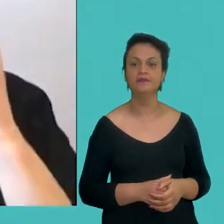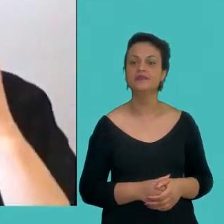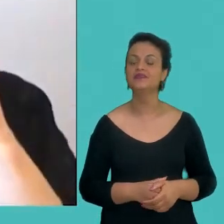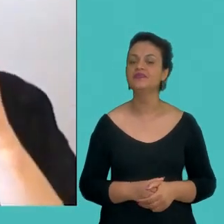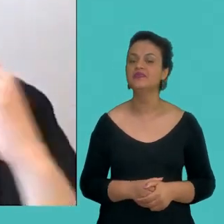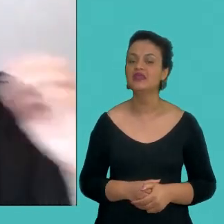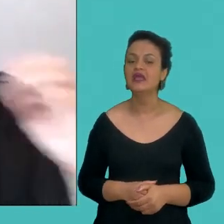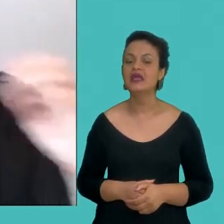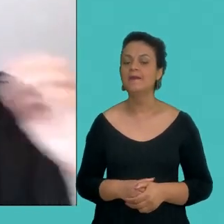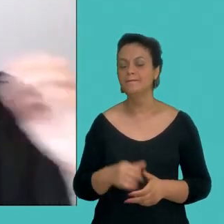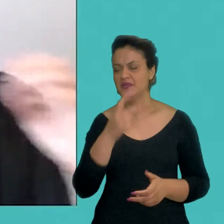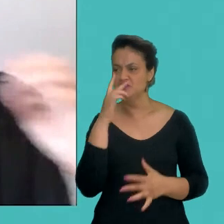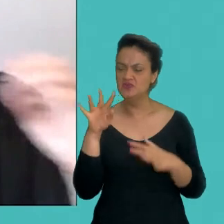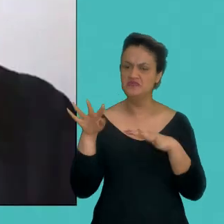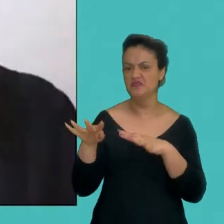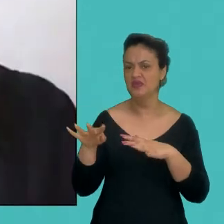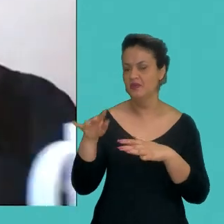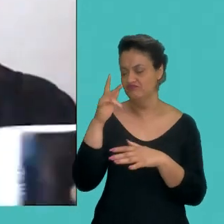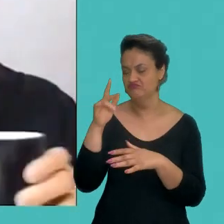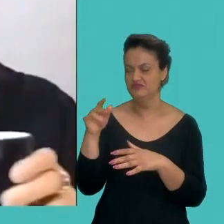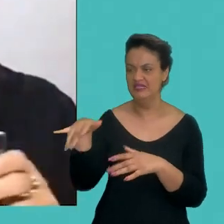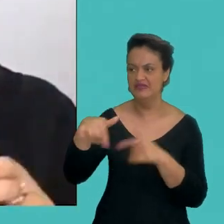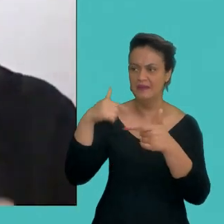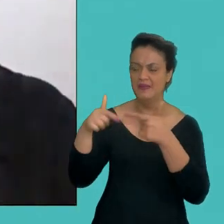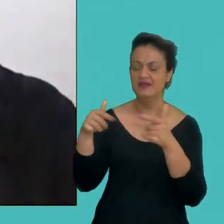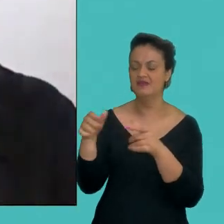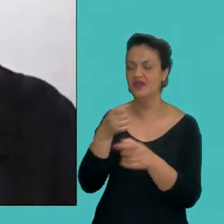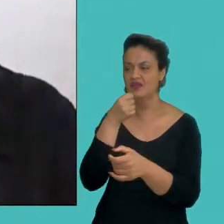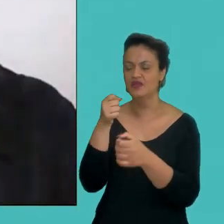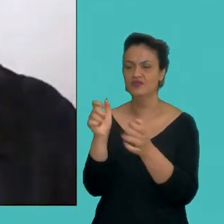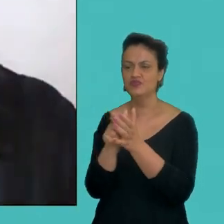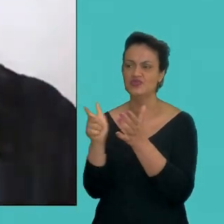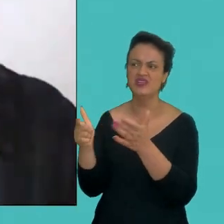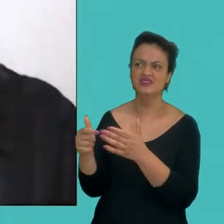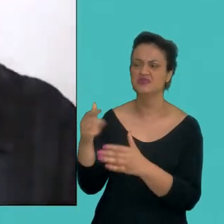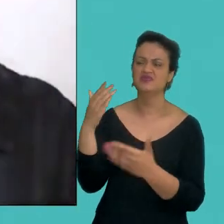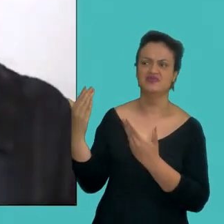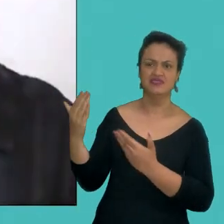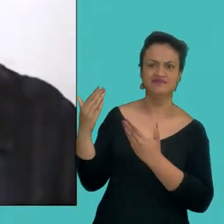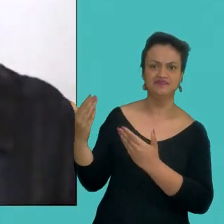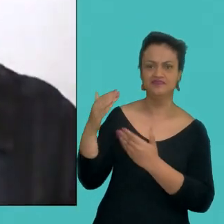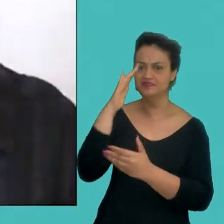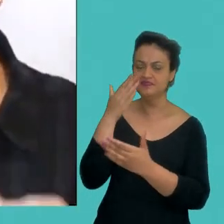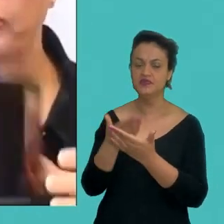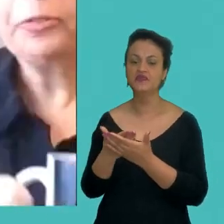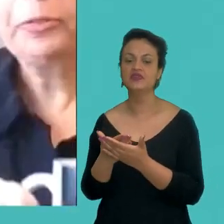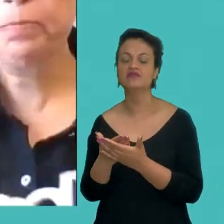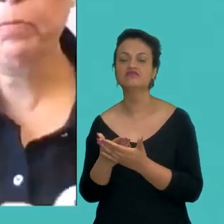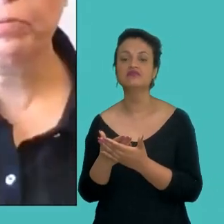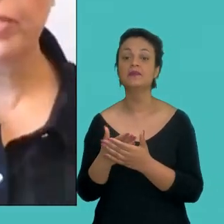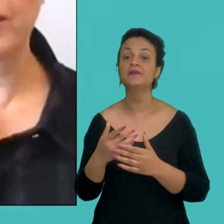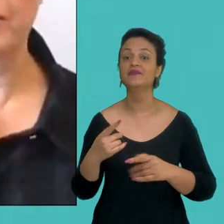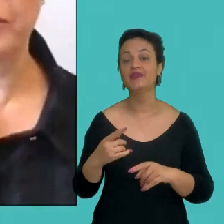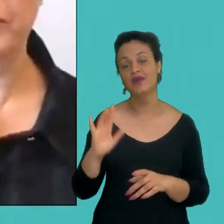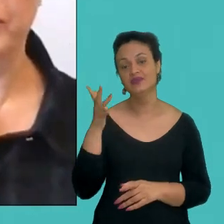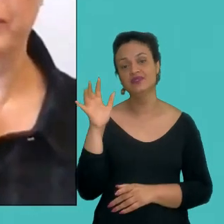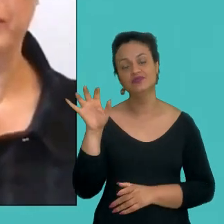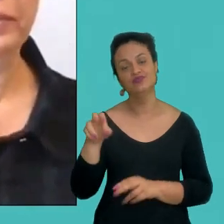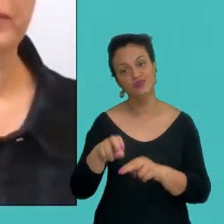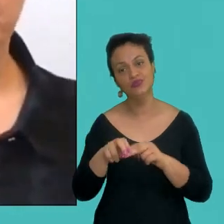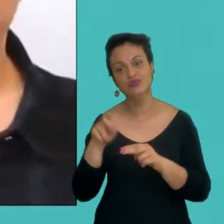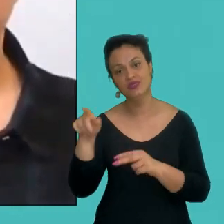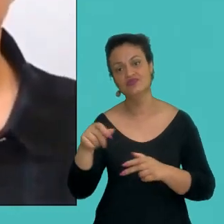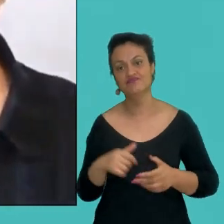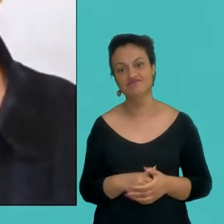Olha, eu acho que a questão da perda de credibilidade daqueles que foram, do ponto de vista das fake news, os guardiães da veracidade objetiva dos fatos,